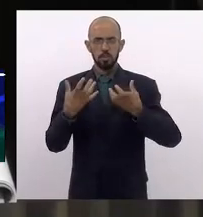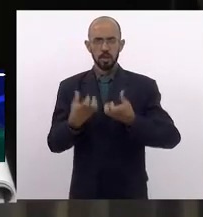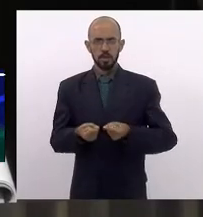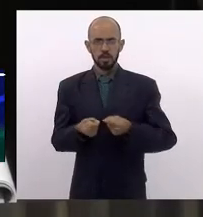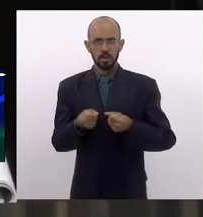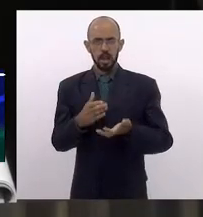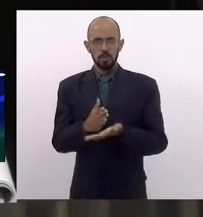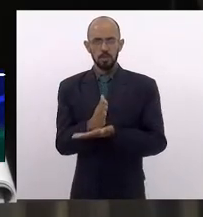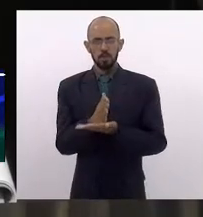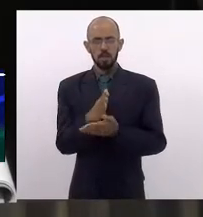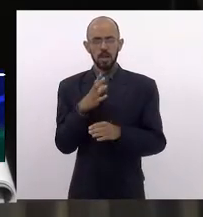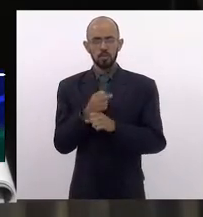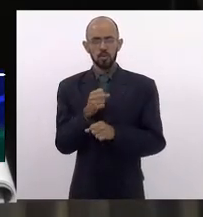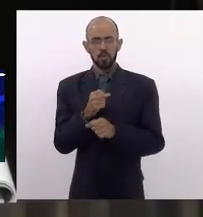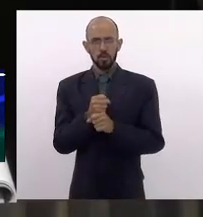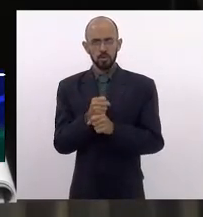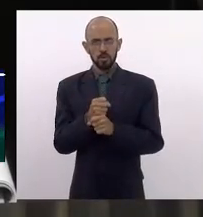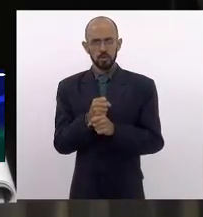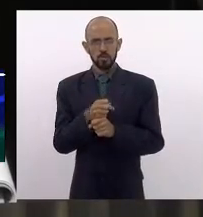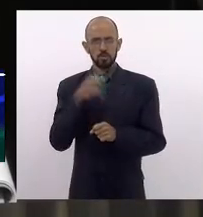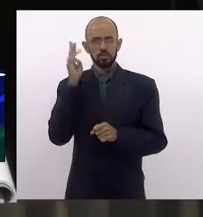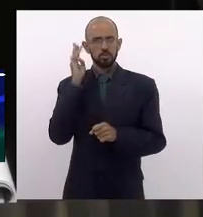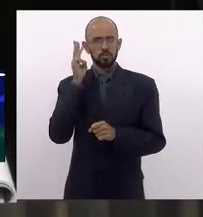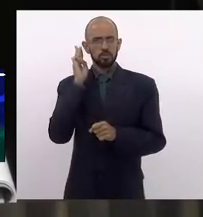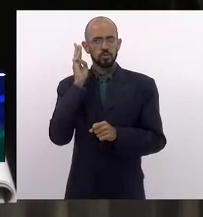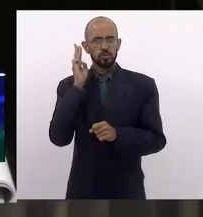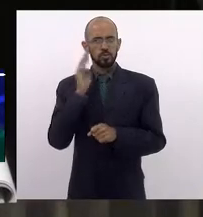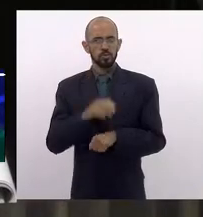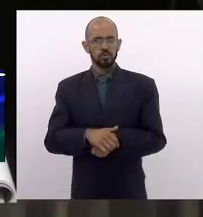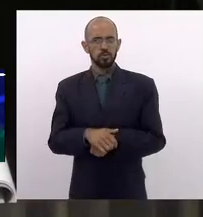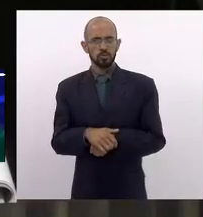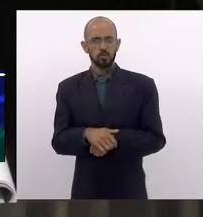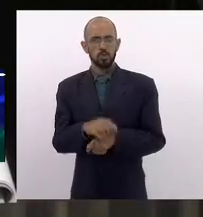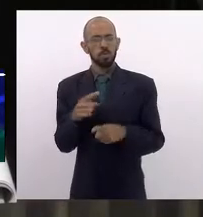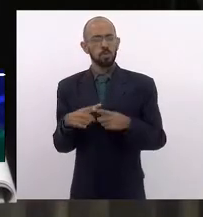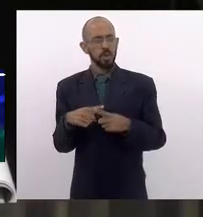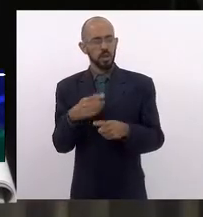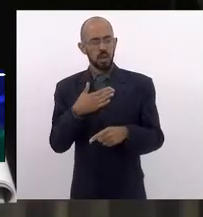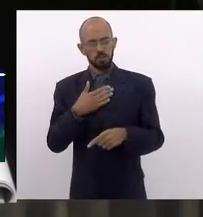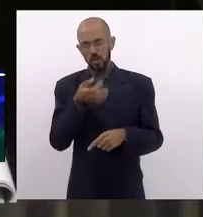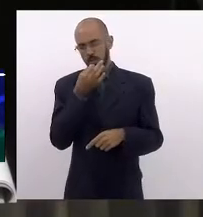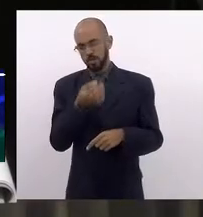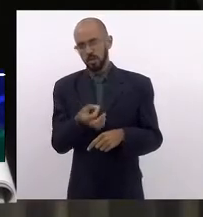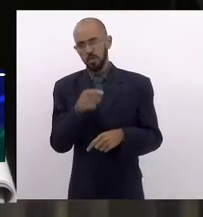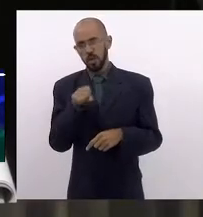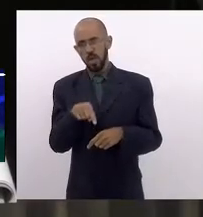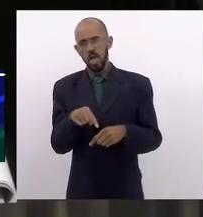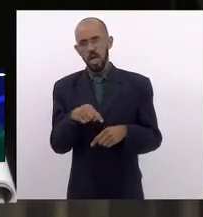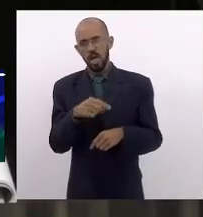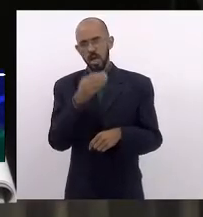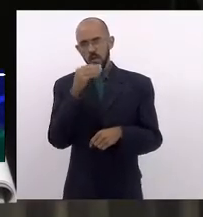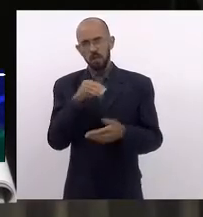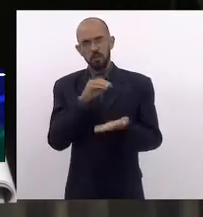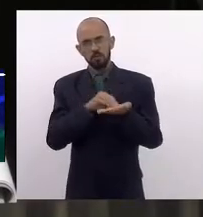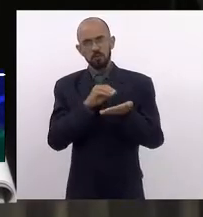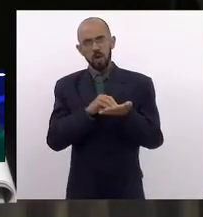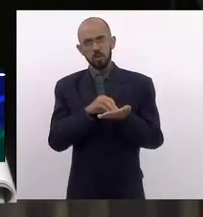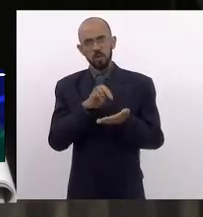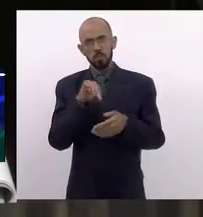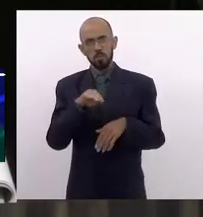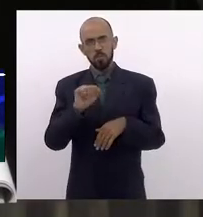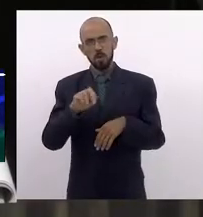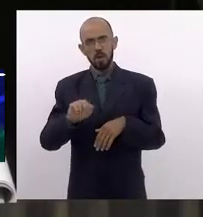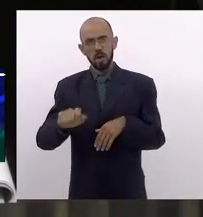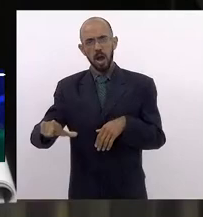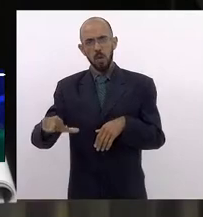aprovar as contas do Y Vilson a pizzaria no meio atendimento uma desmoralização do nosso Parlamento